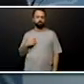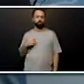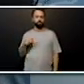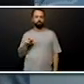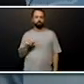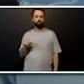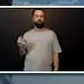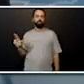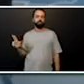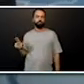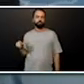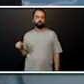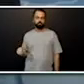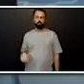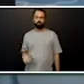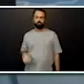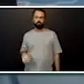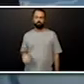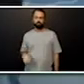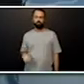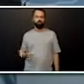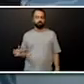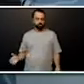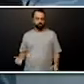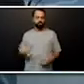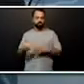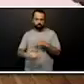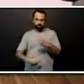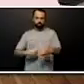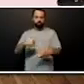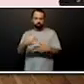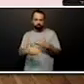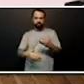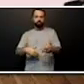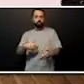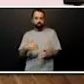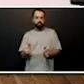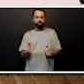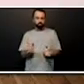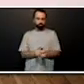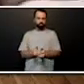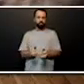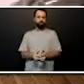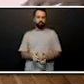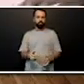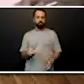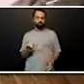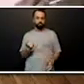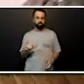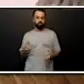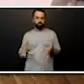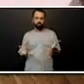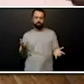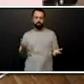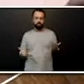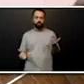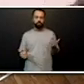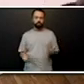o tema, ainda, conjunto dos inteiros relativos.